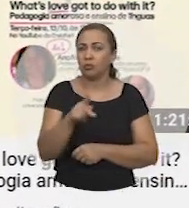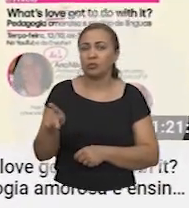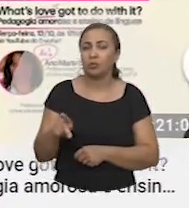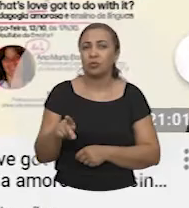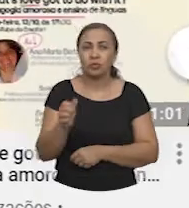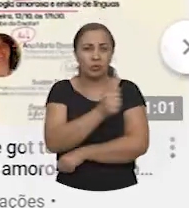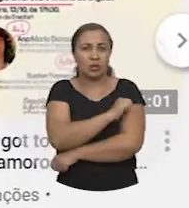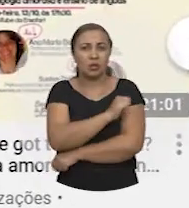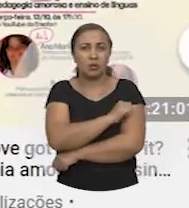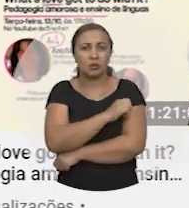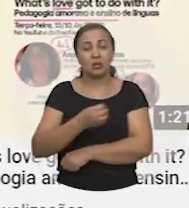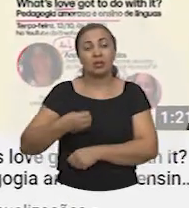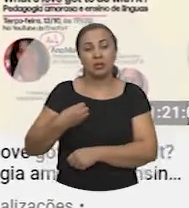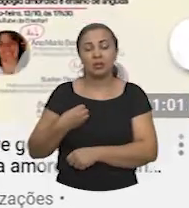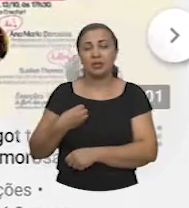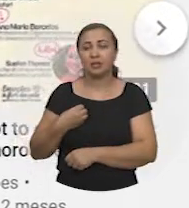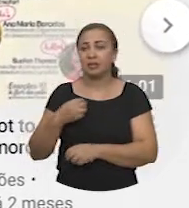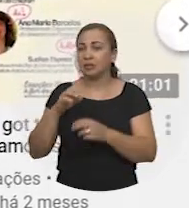os professores